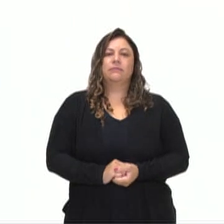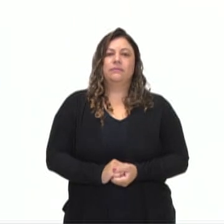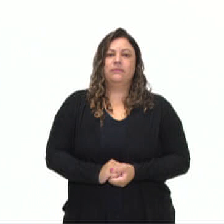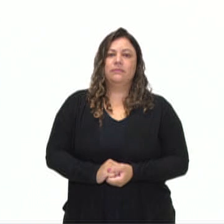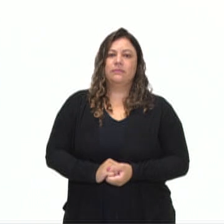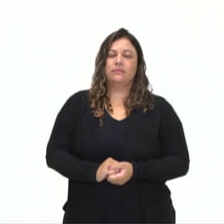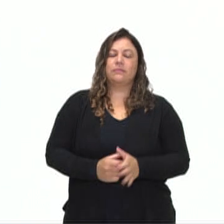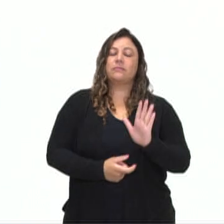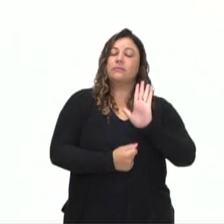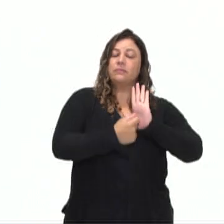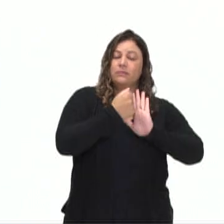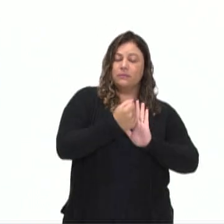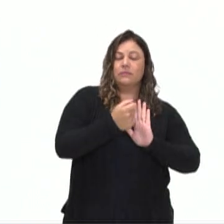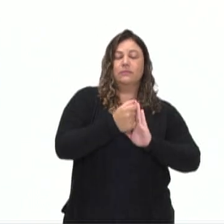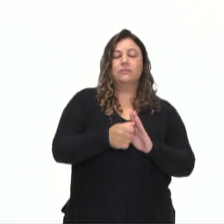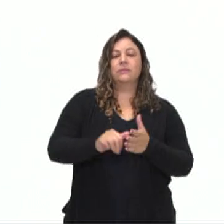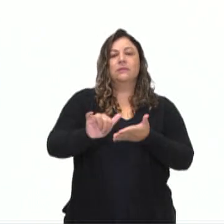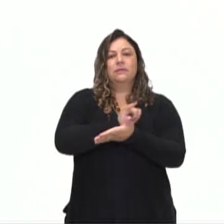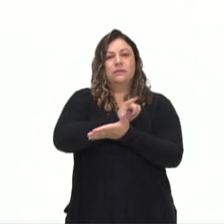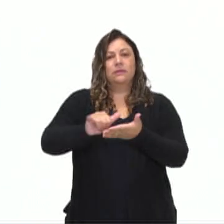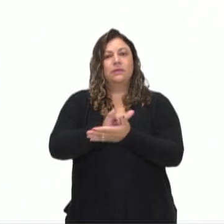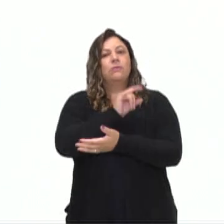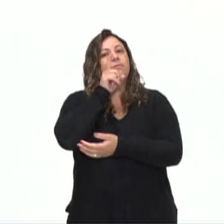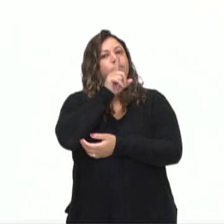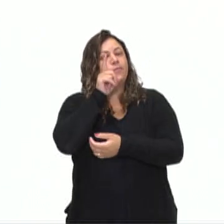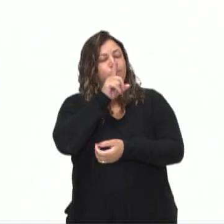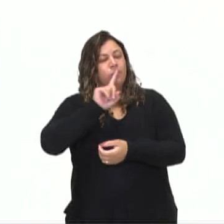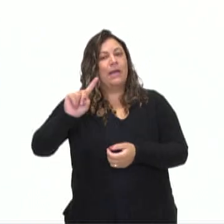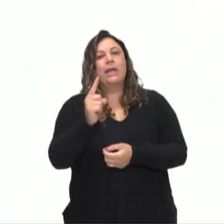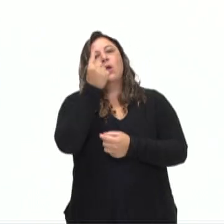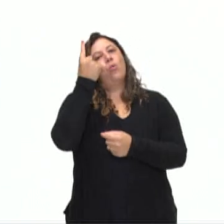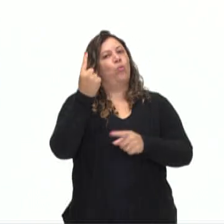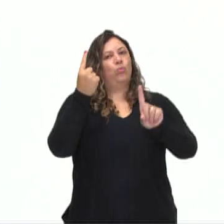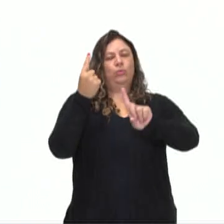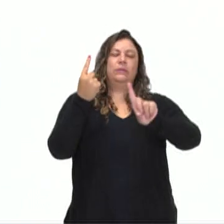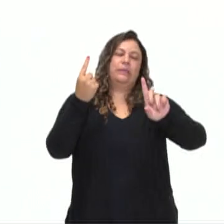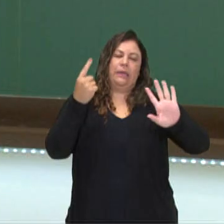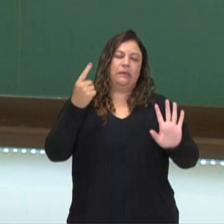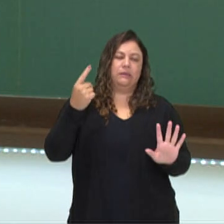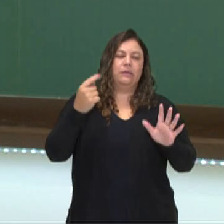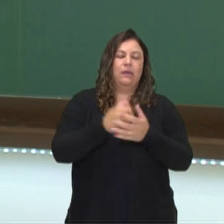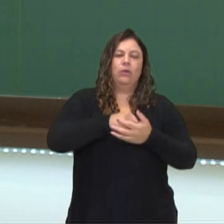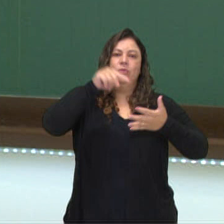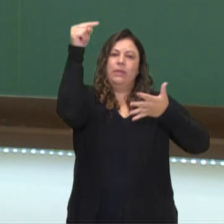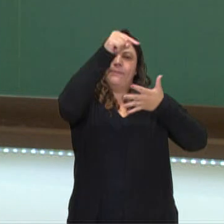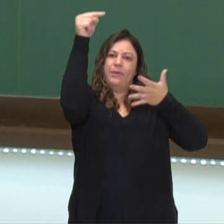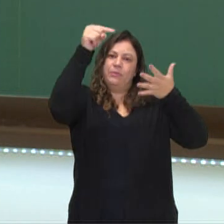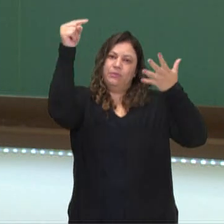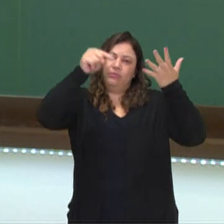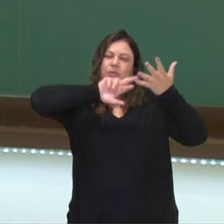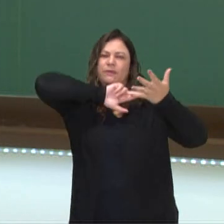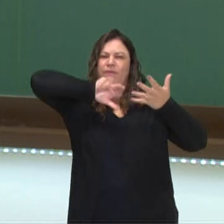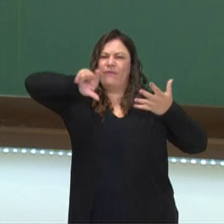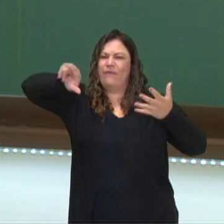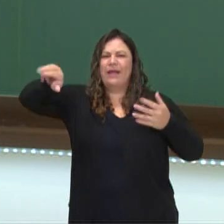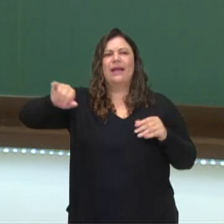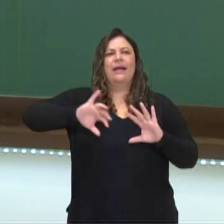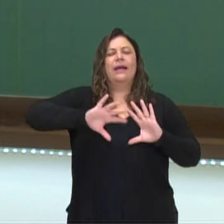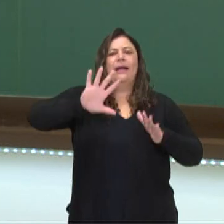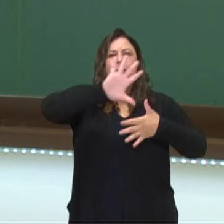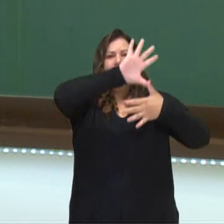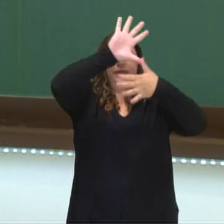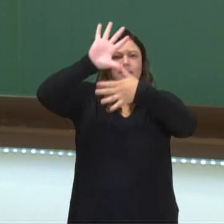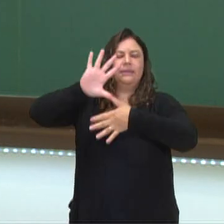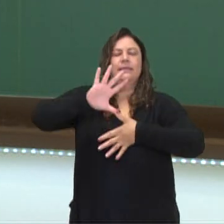a Bolsa de Nova York, ela não é a única bolsa de valores que existe no mundo. Aqui a gente consegue visualizar algumas bolsas de valores, como a de